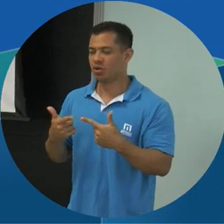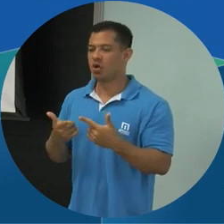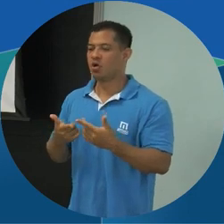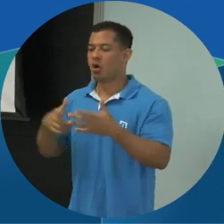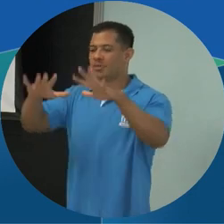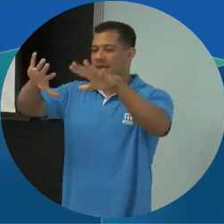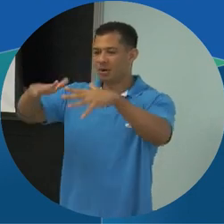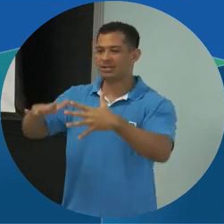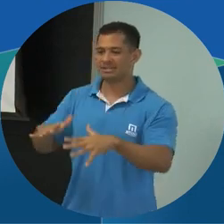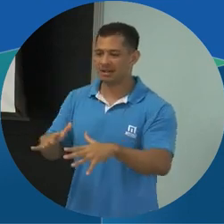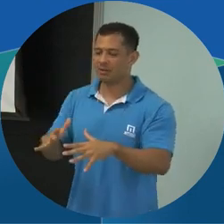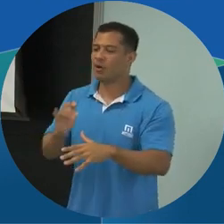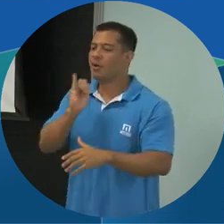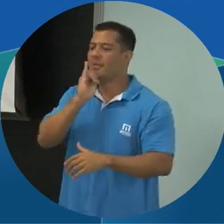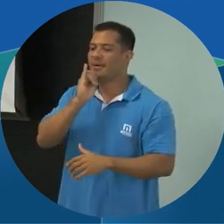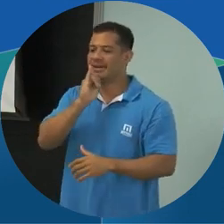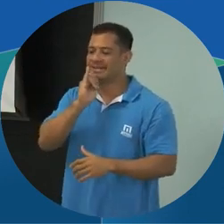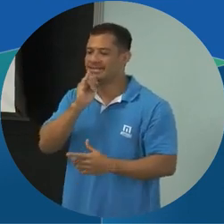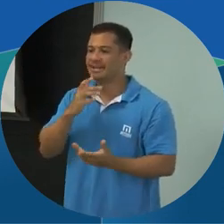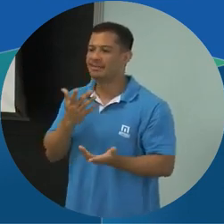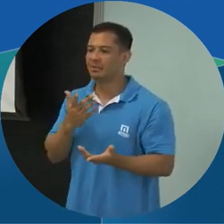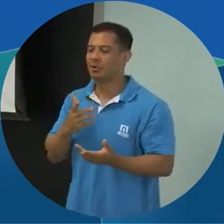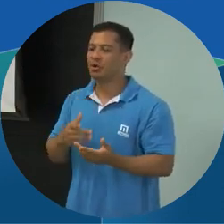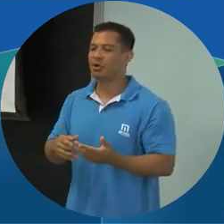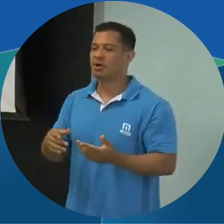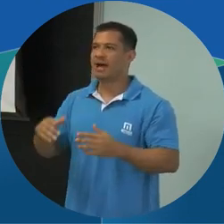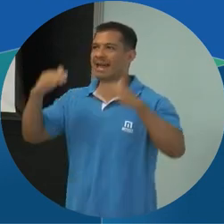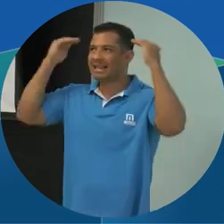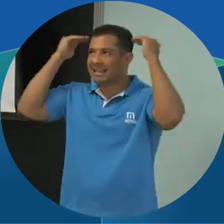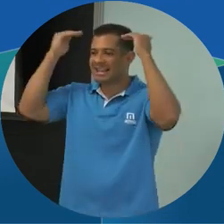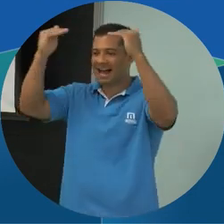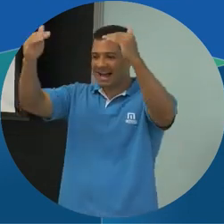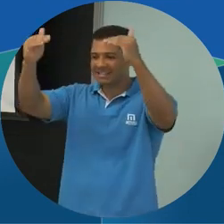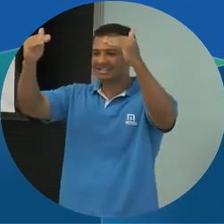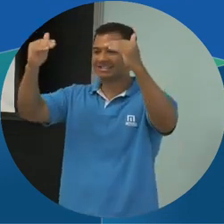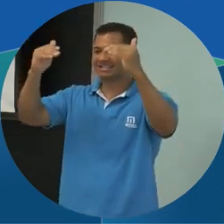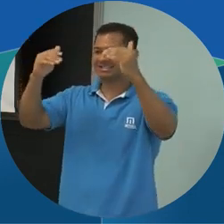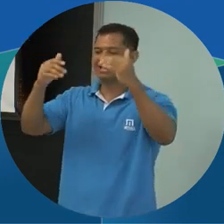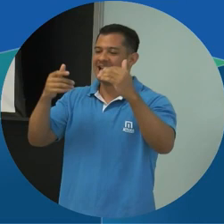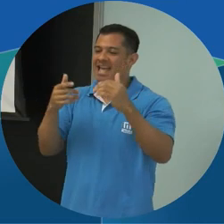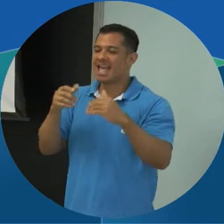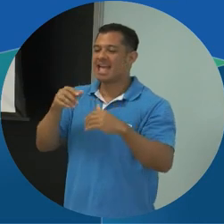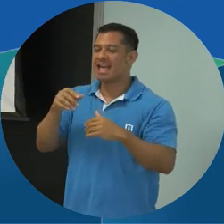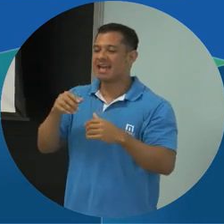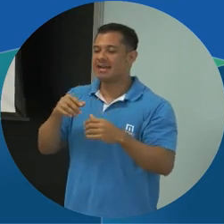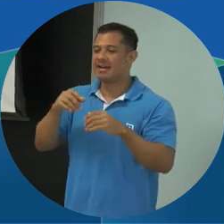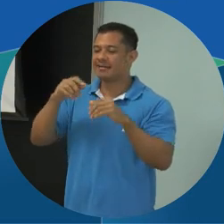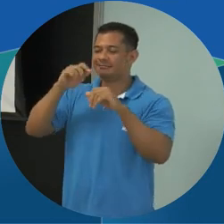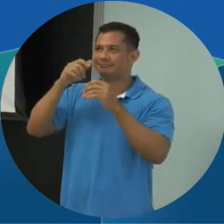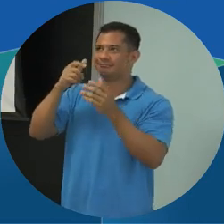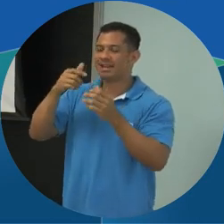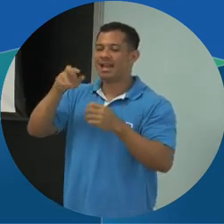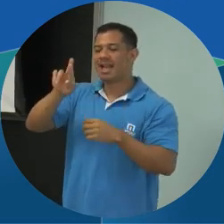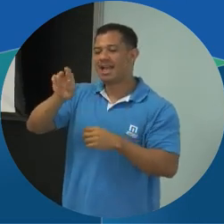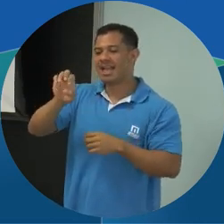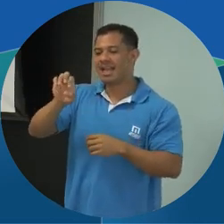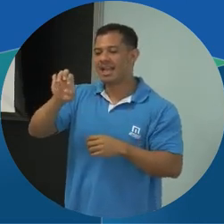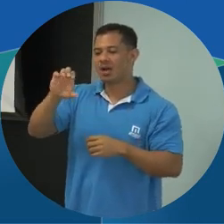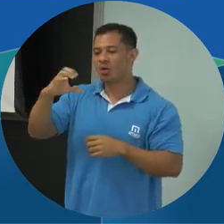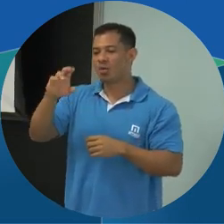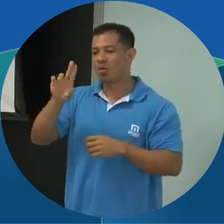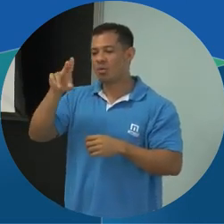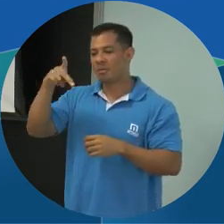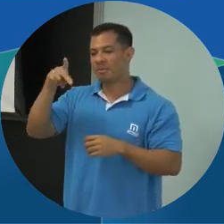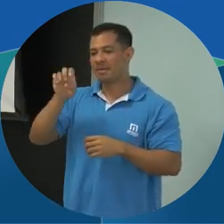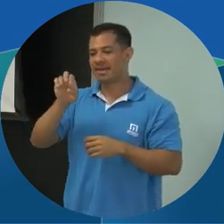que seria recuperação de lajes, de pisos e de pavimentos, como eu acabei de citar para vocês. Em aeroportos, a gente pode